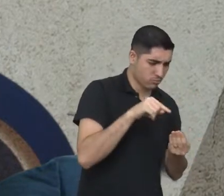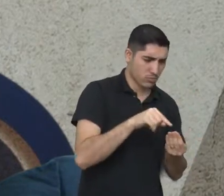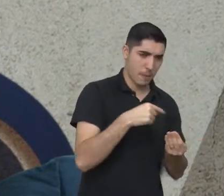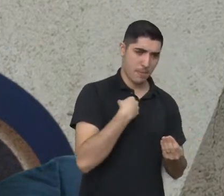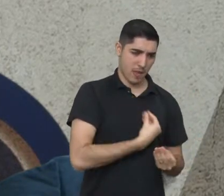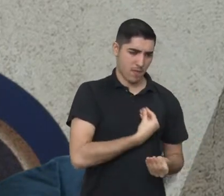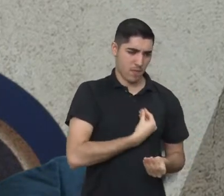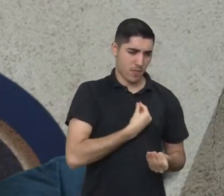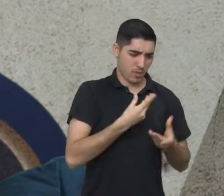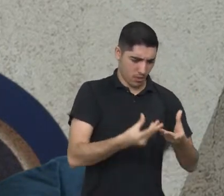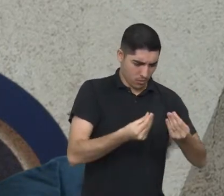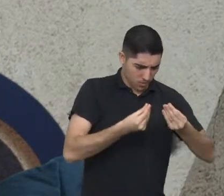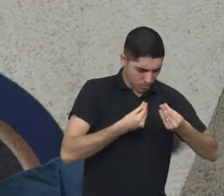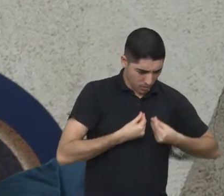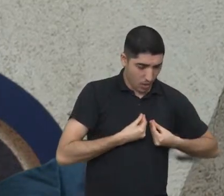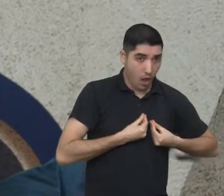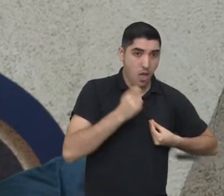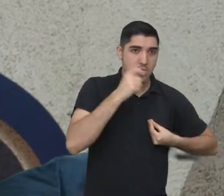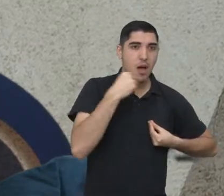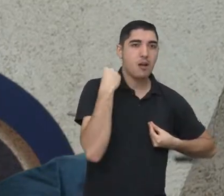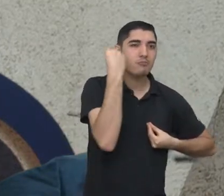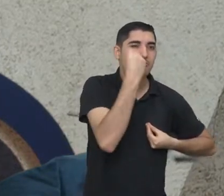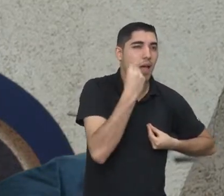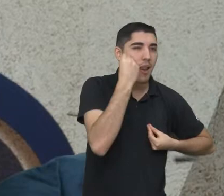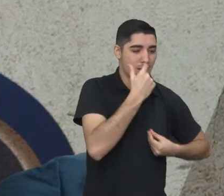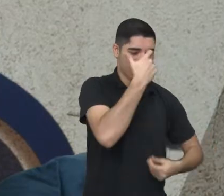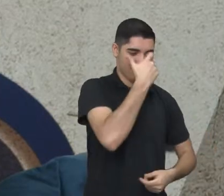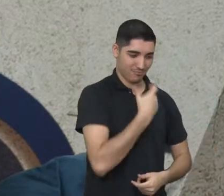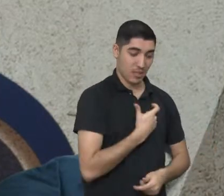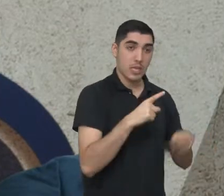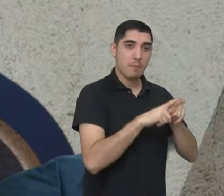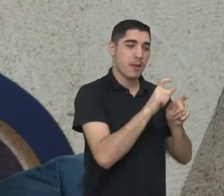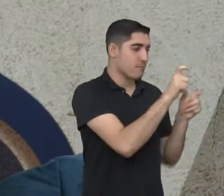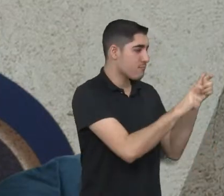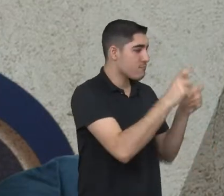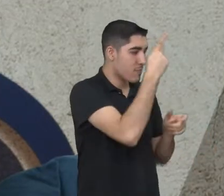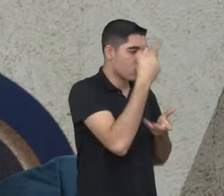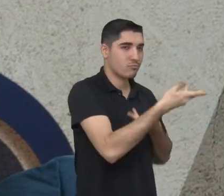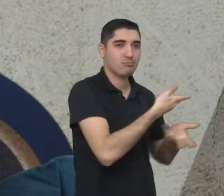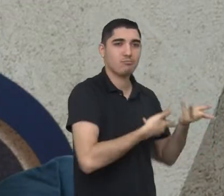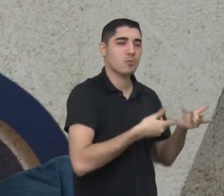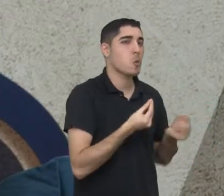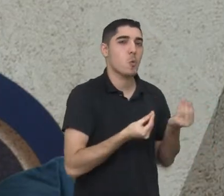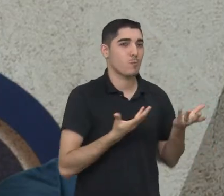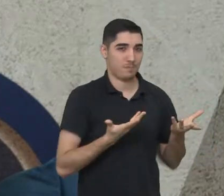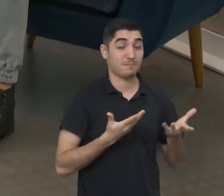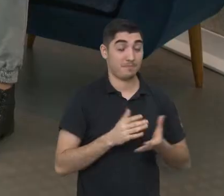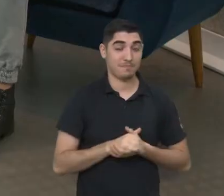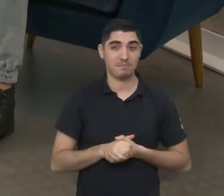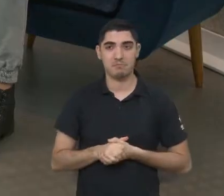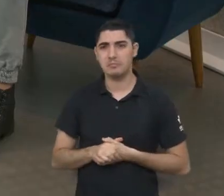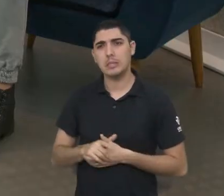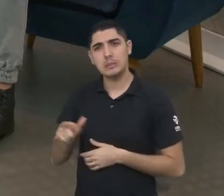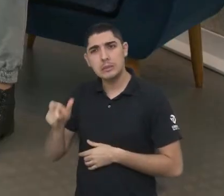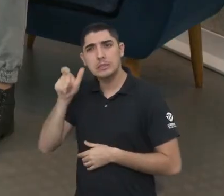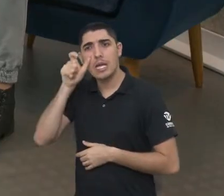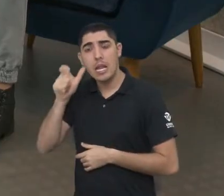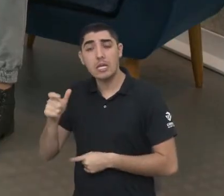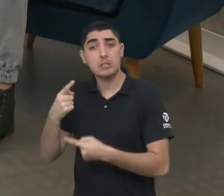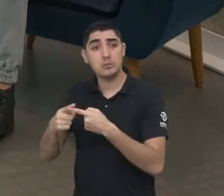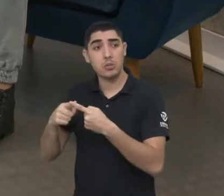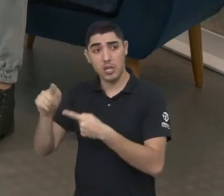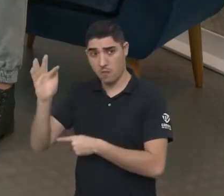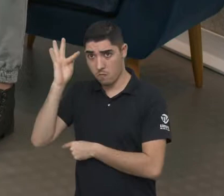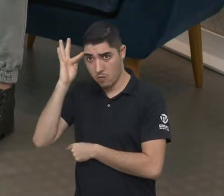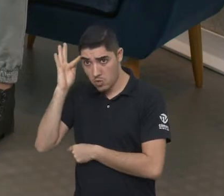no meu cotidiano, para que eu tenha uma melhor experiência de mim e com as pessoas à minha volta. Isso é muito interessante, porque a filosofia, a primeiro